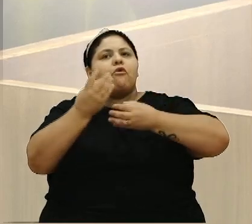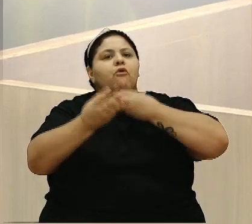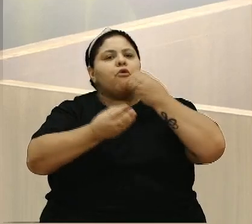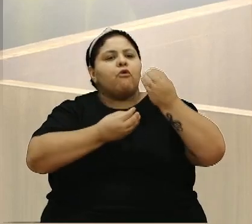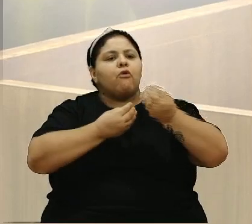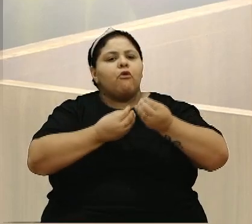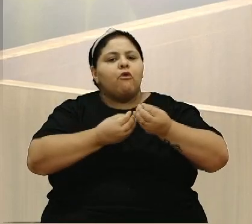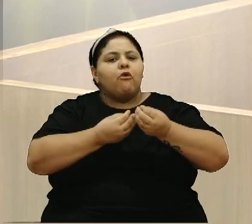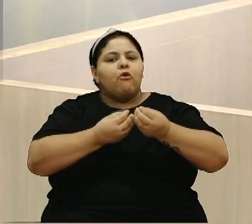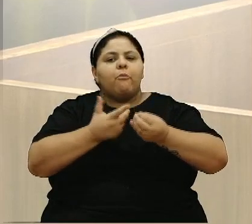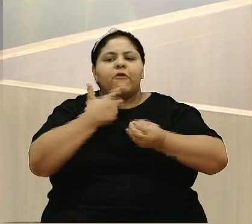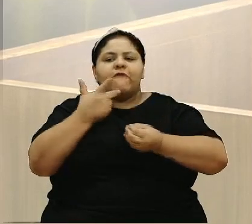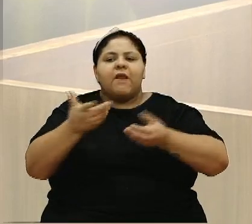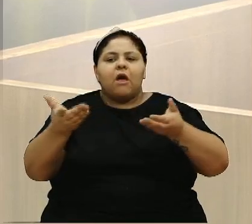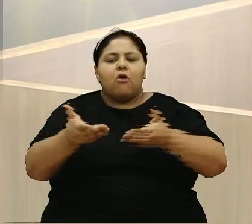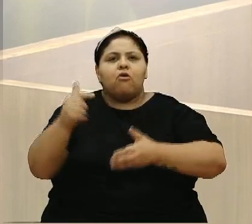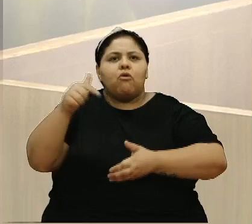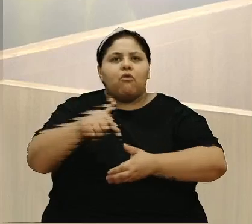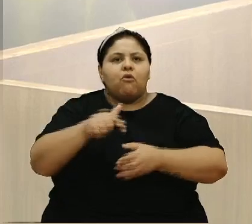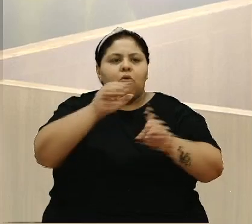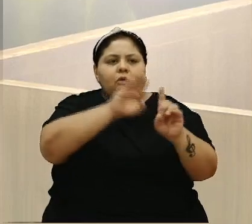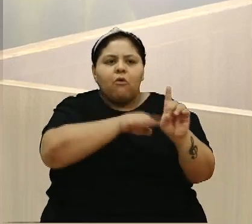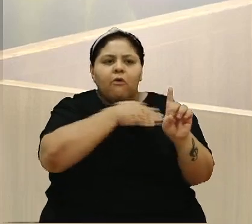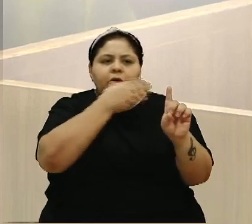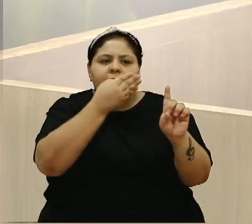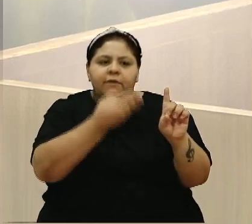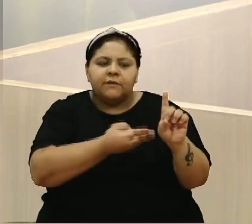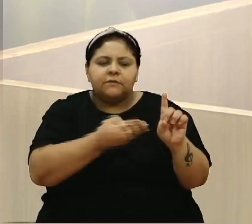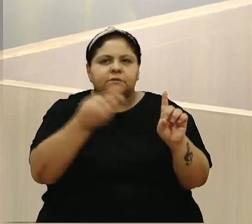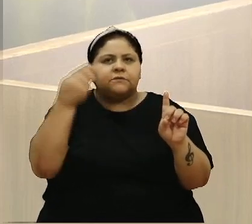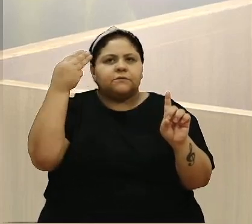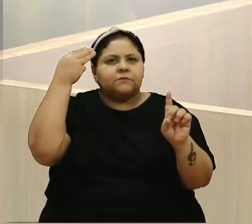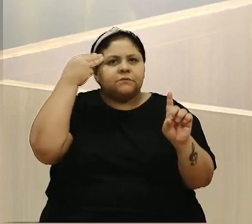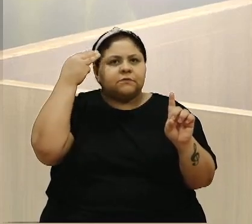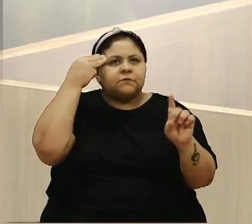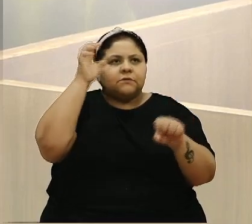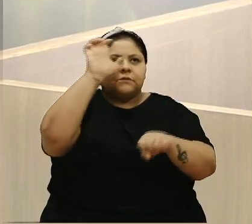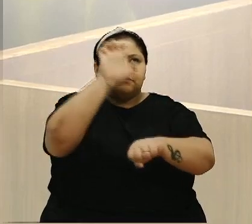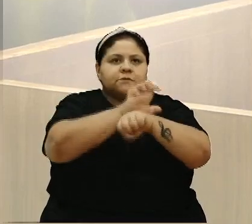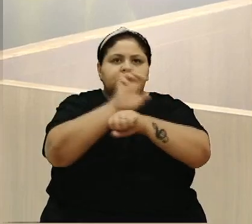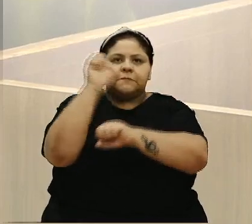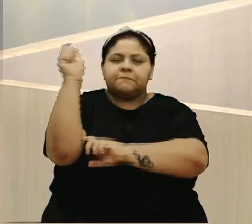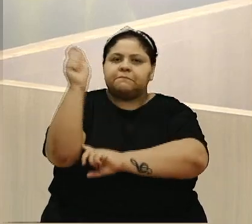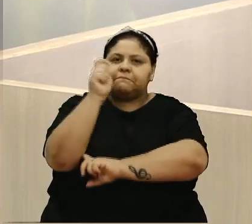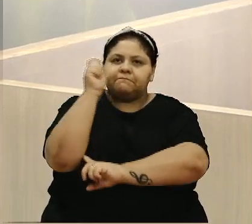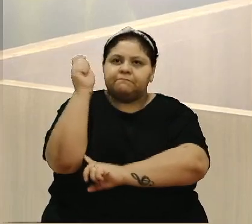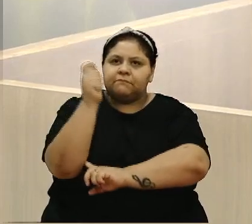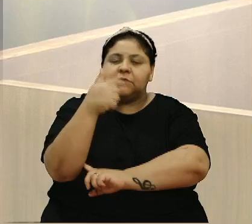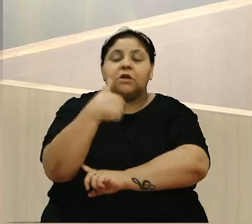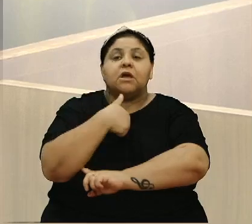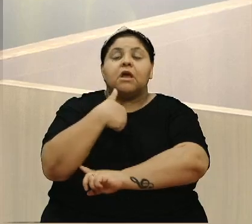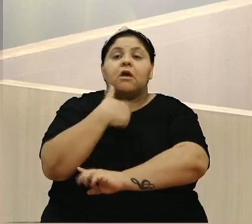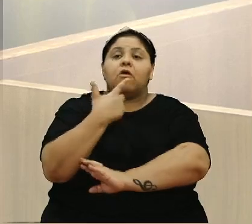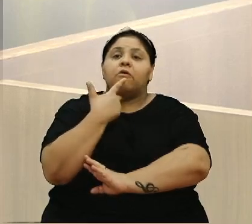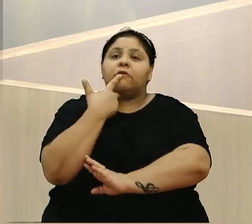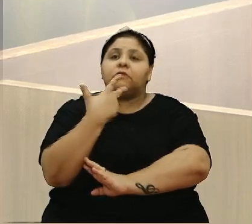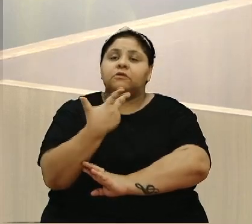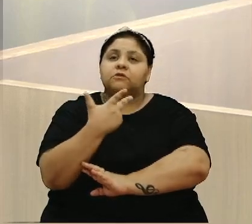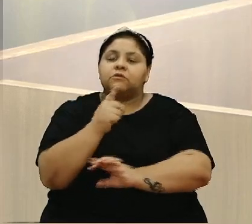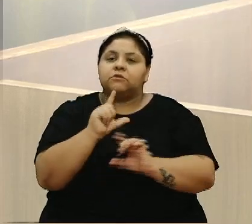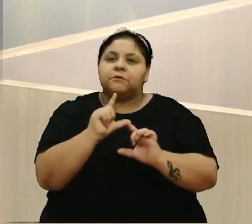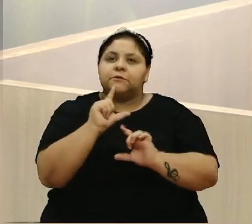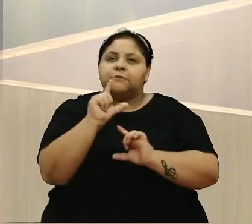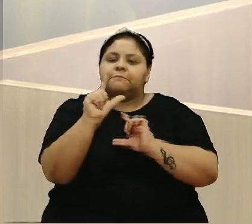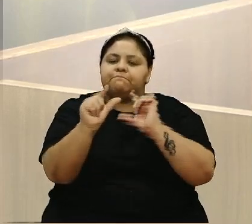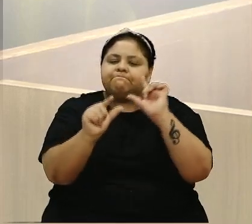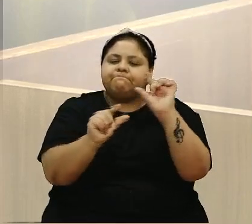povo? Para homenagear a memória do nosso estado do Rio Grande do Sul, eu trago pequenos